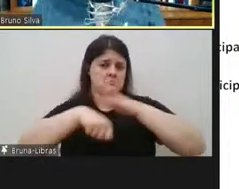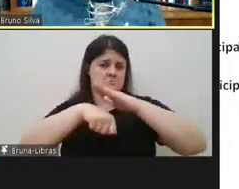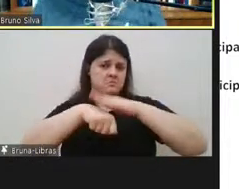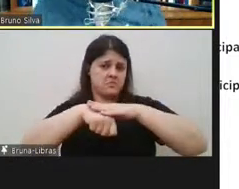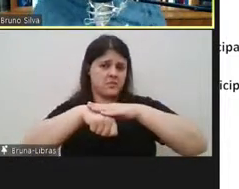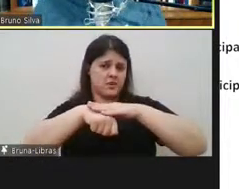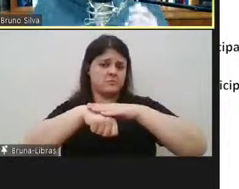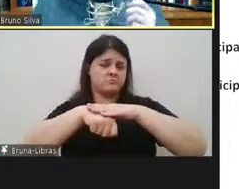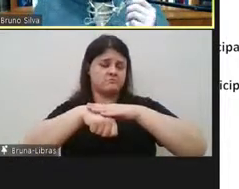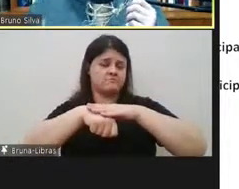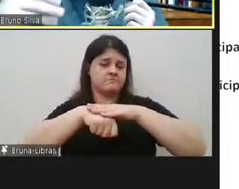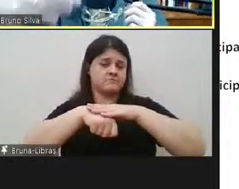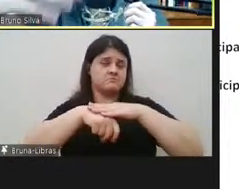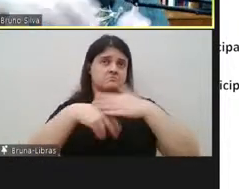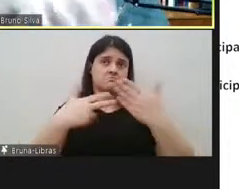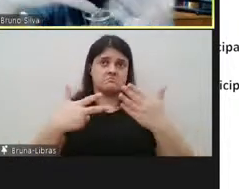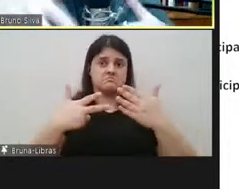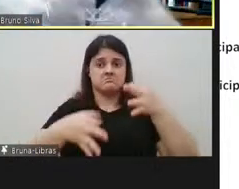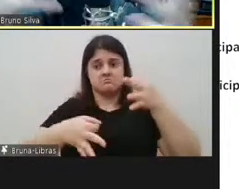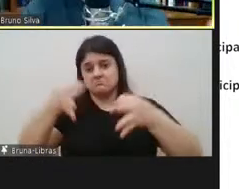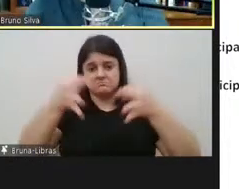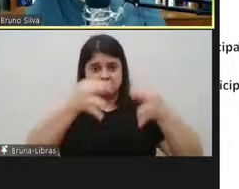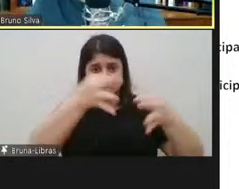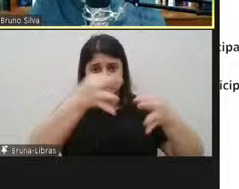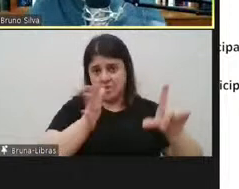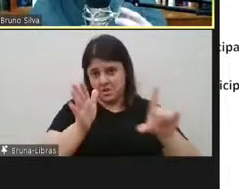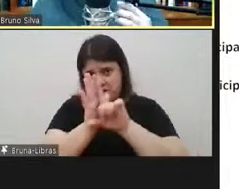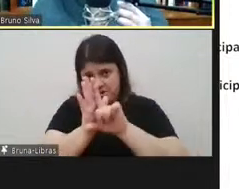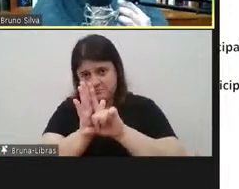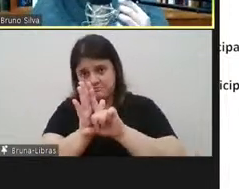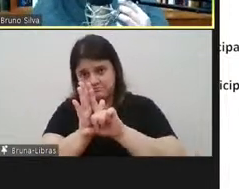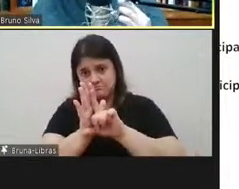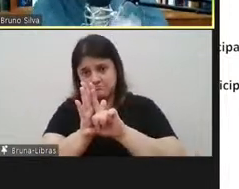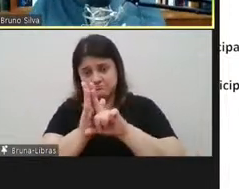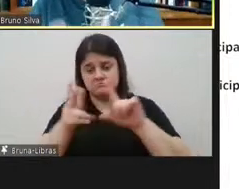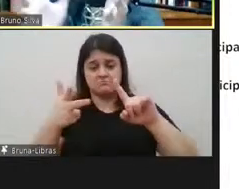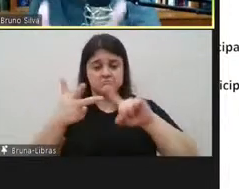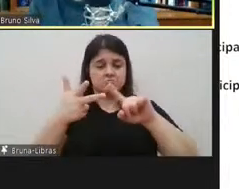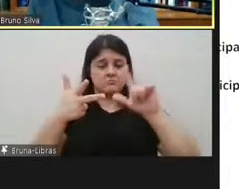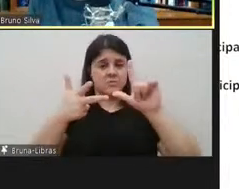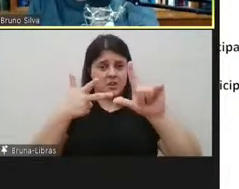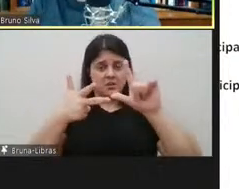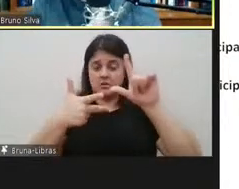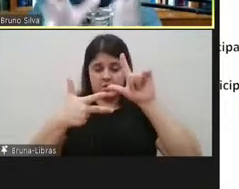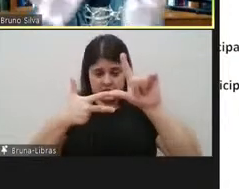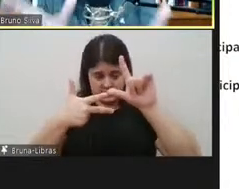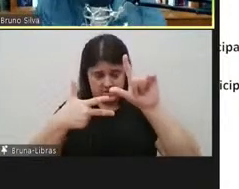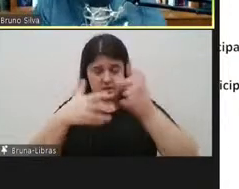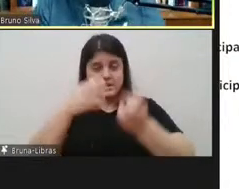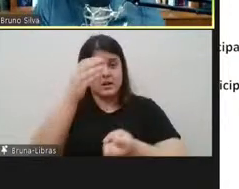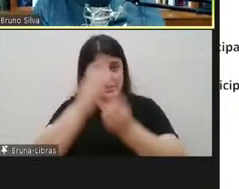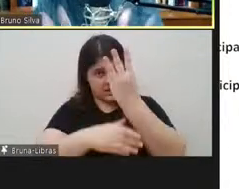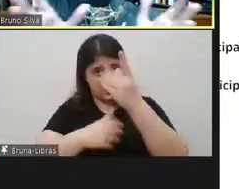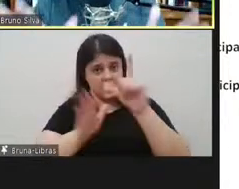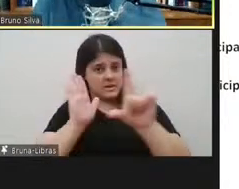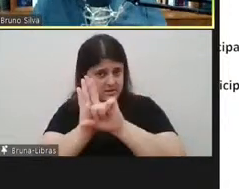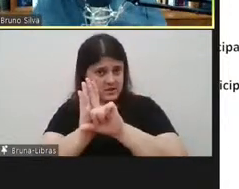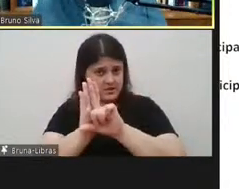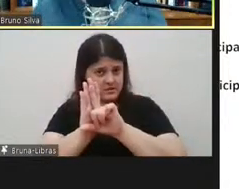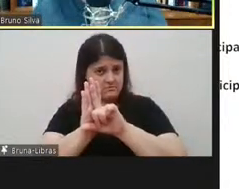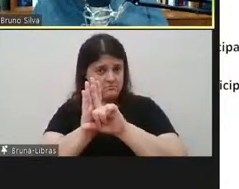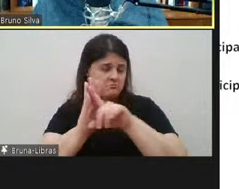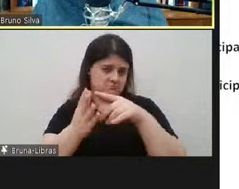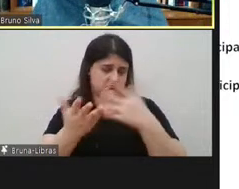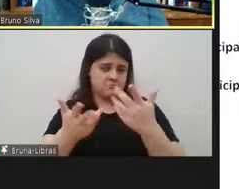regra acredito que a sua resposta né ao judiciário aquele que vai julgar as leis né os dois lotes aquele que vai fazer as leis a fazer as regras aí